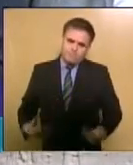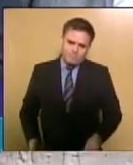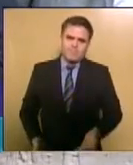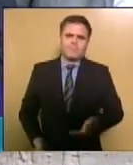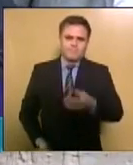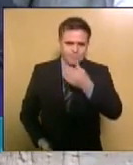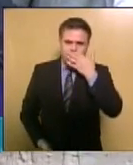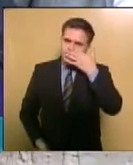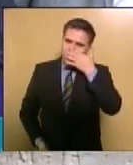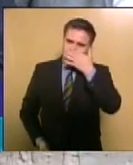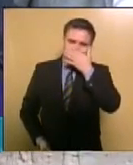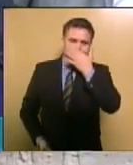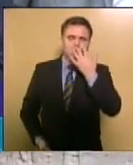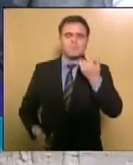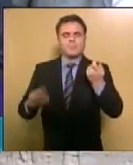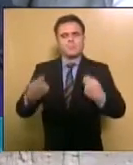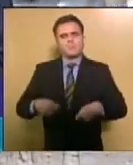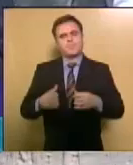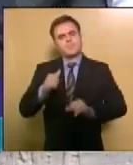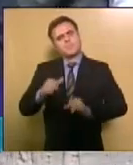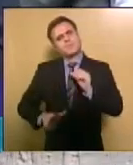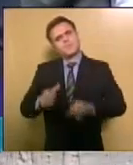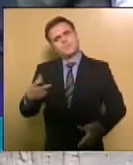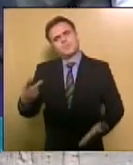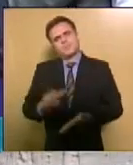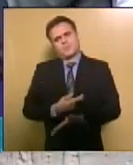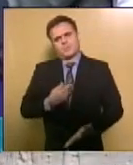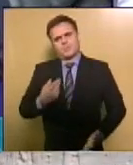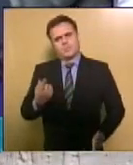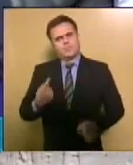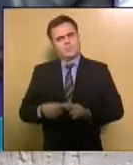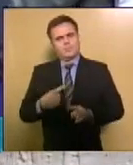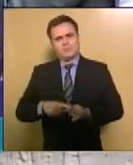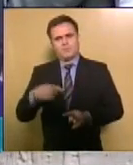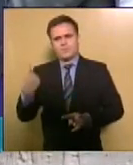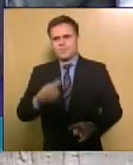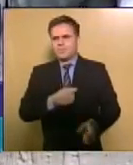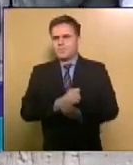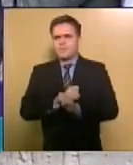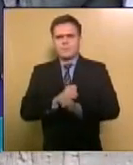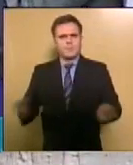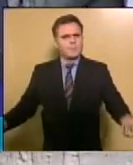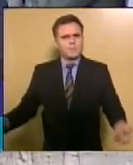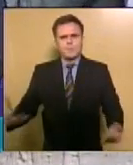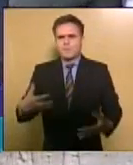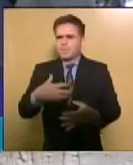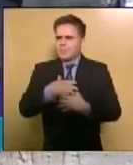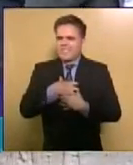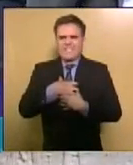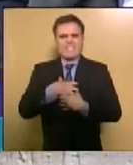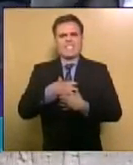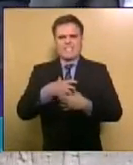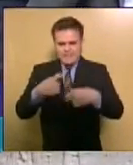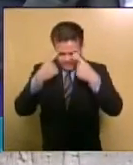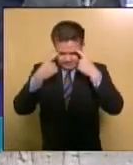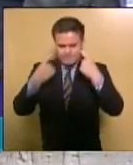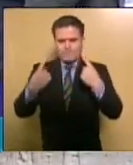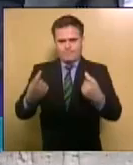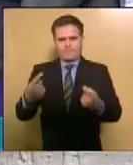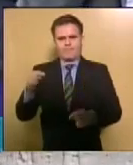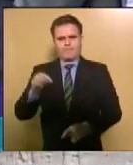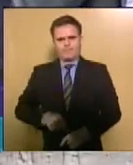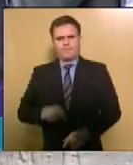aconteça mudança no nosso estado porque já não suportamos tanta violência no Estado de